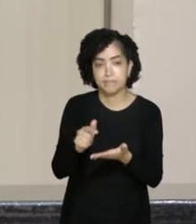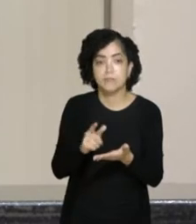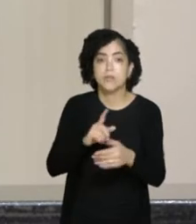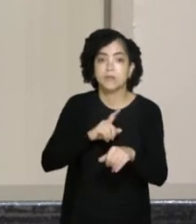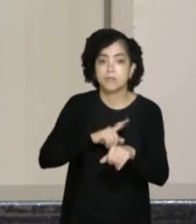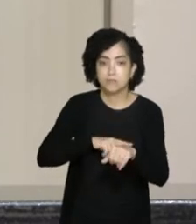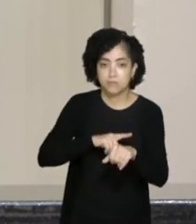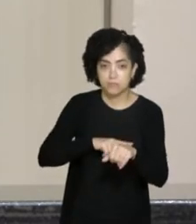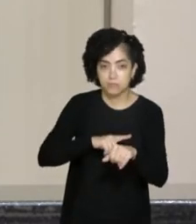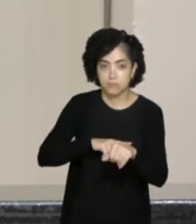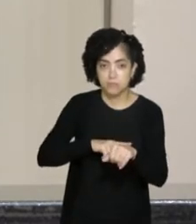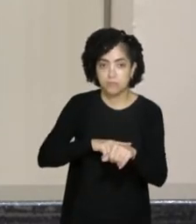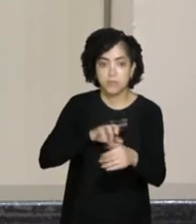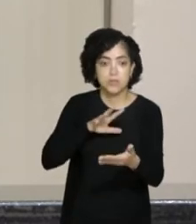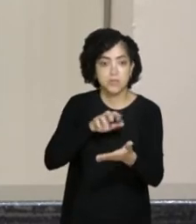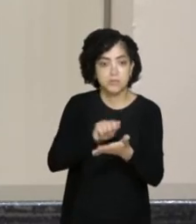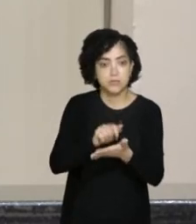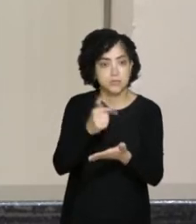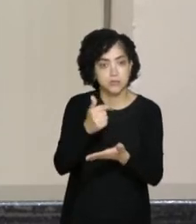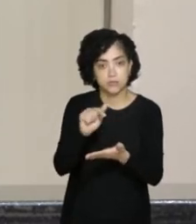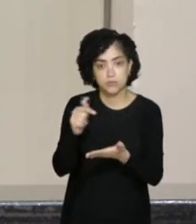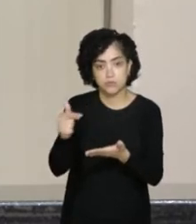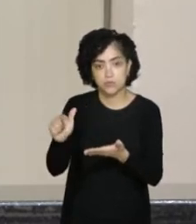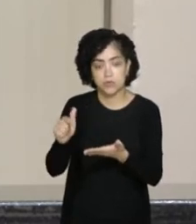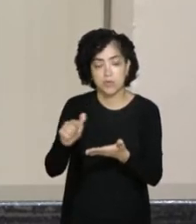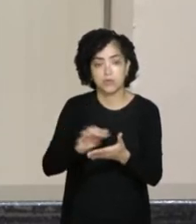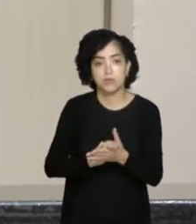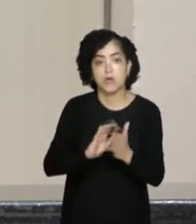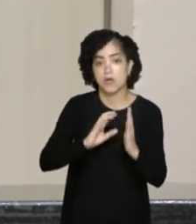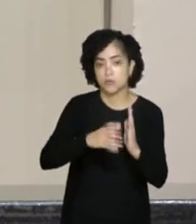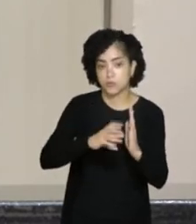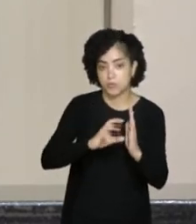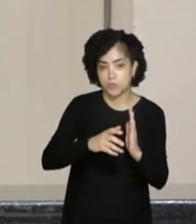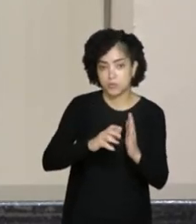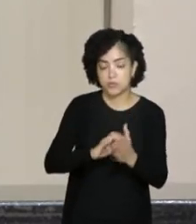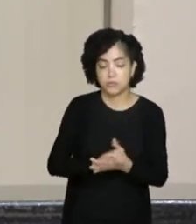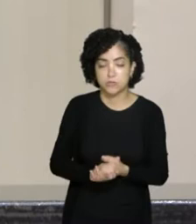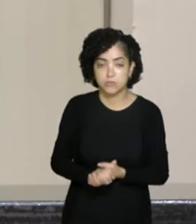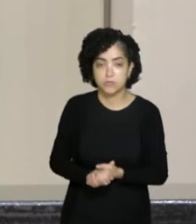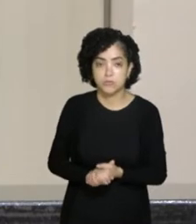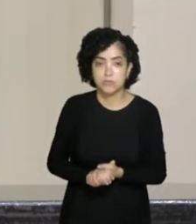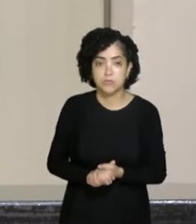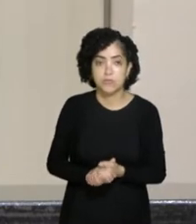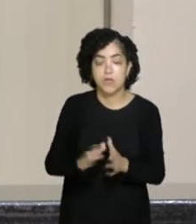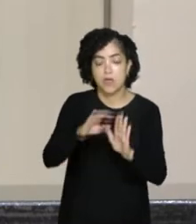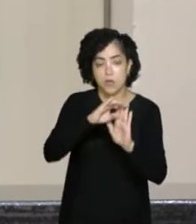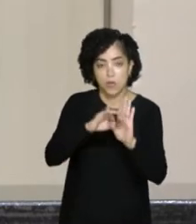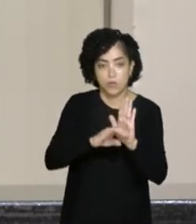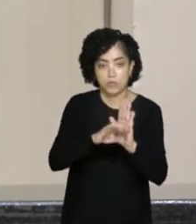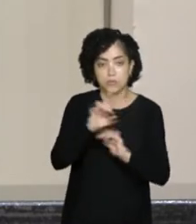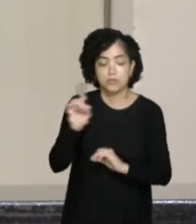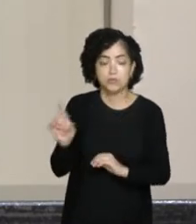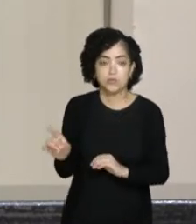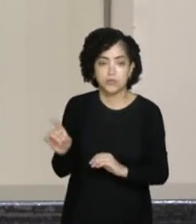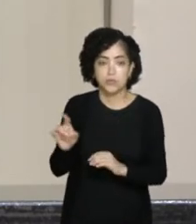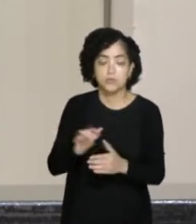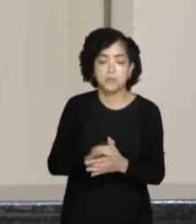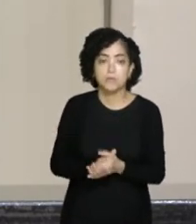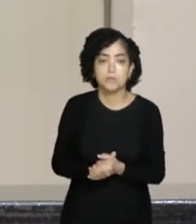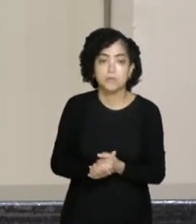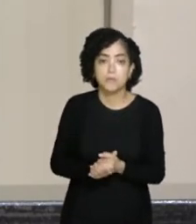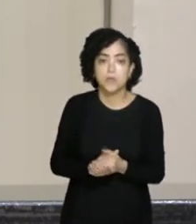expediente. Não houve inscritos para o horário destinado aos partidos políticos. Ordem do dia. O senhor